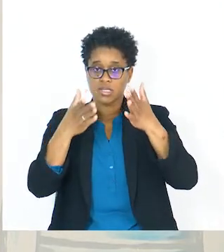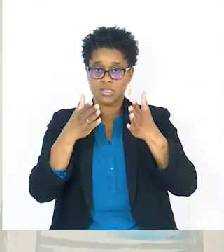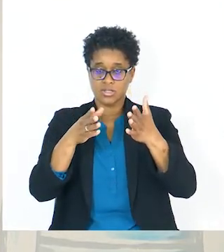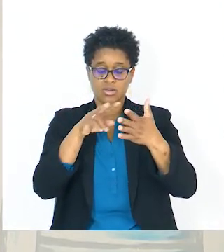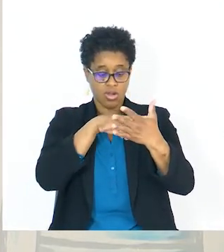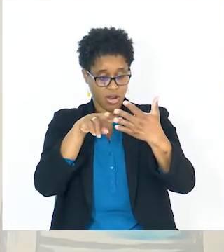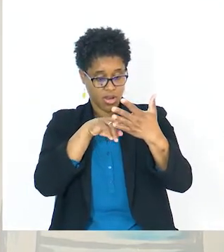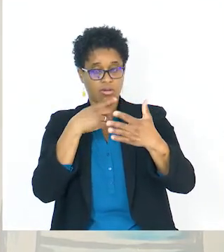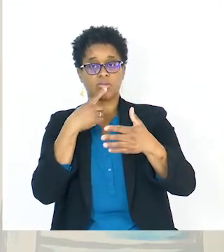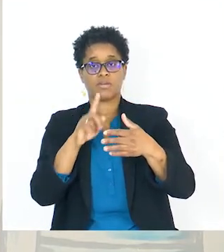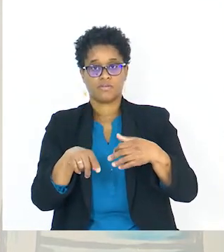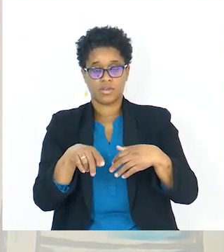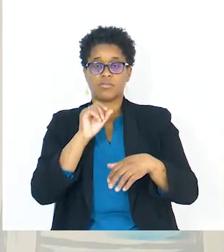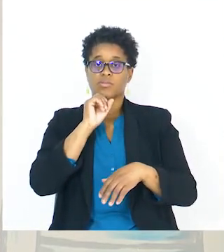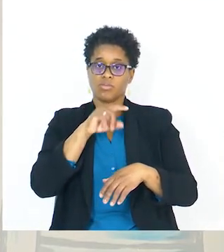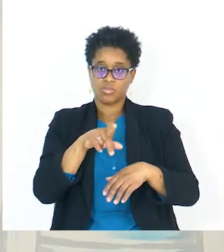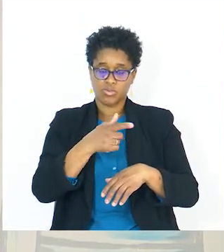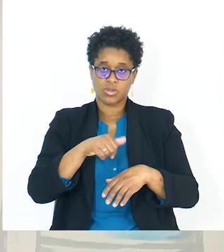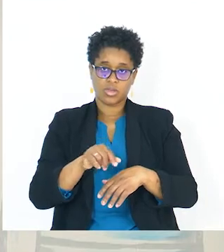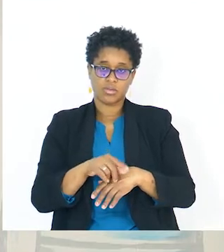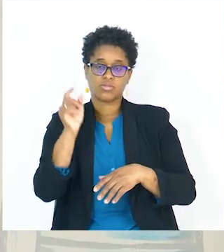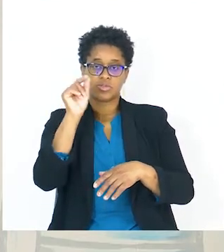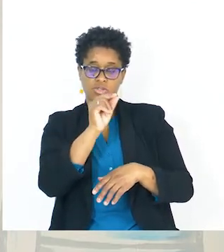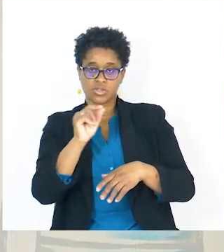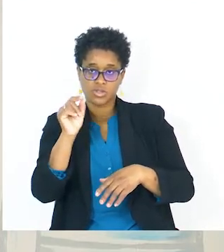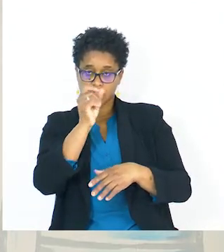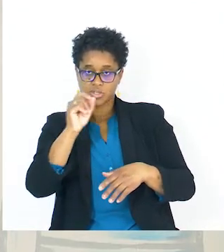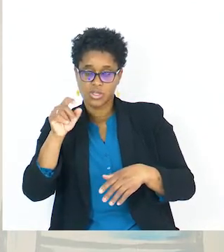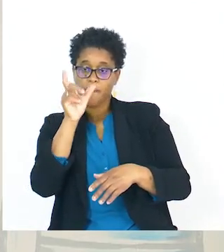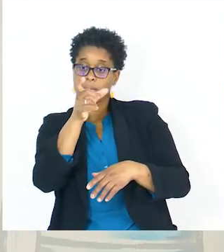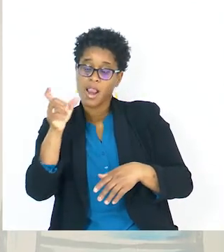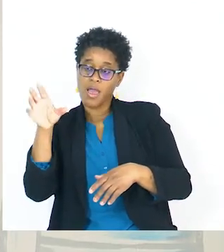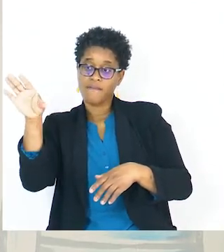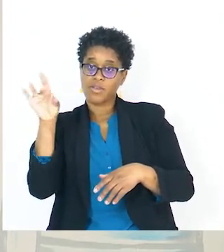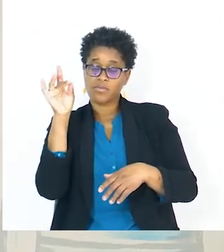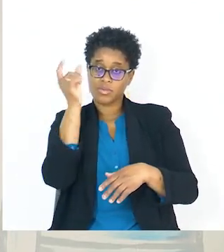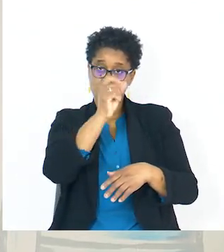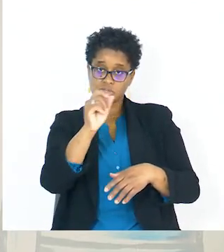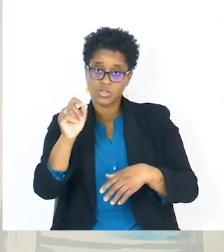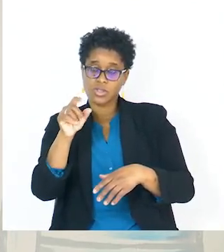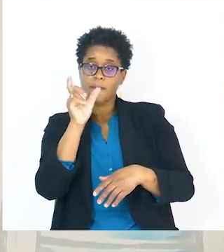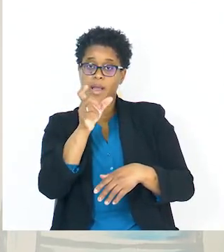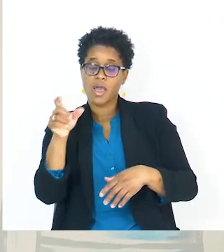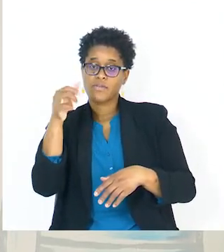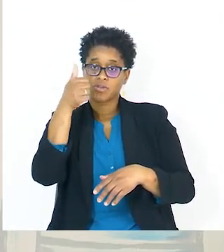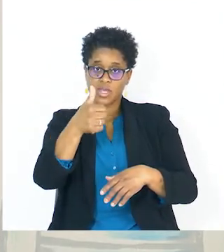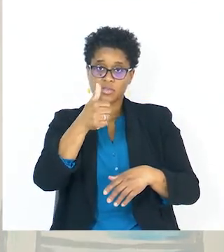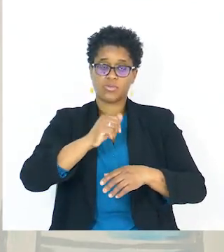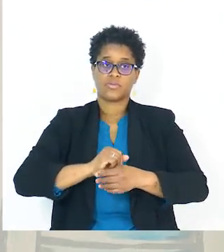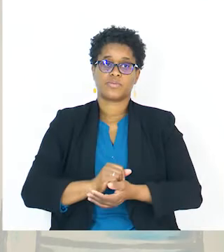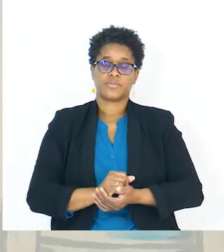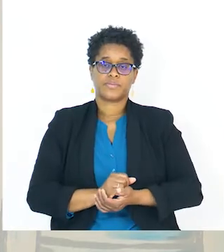atenção, ler de novo para podermos colocar as expressões ou as palavras no